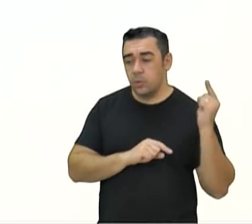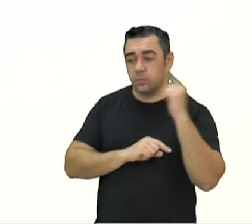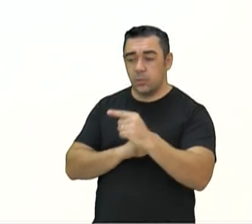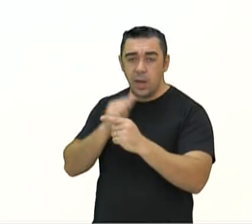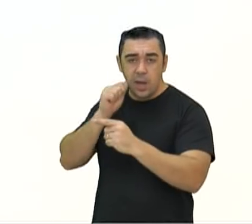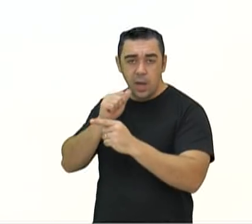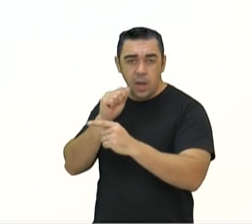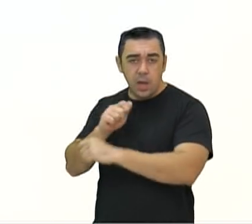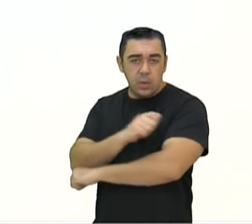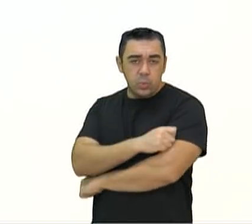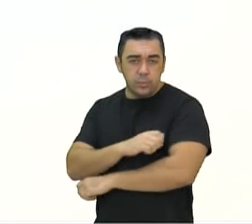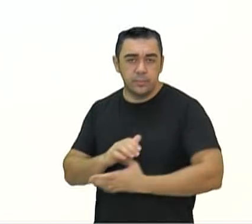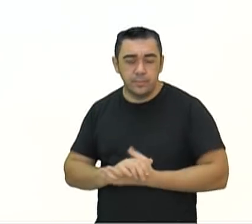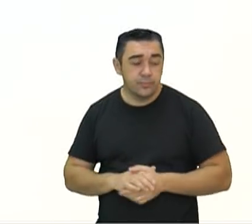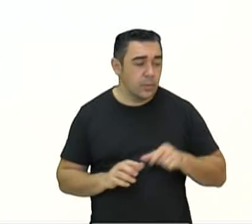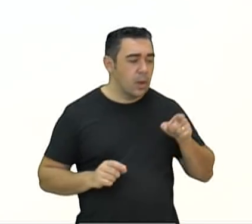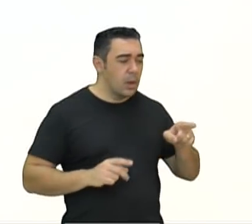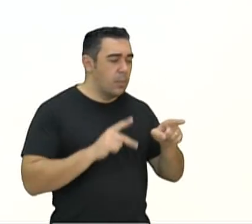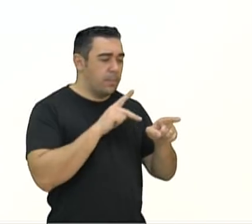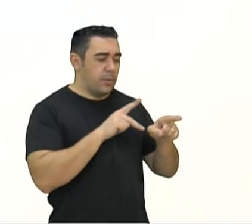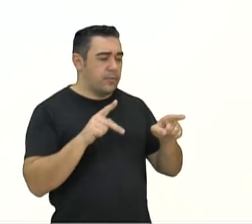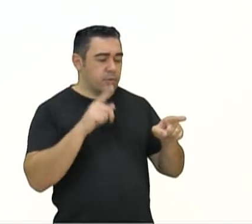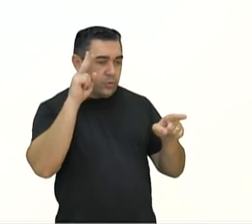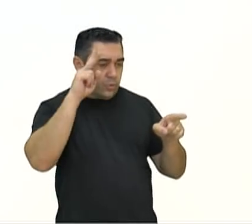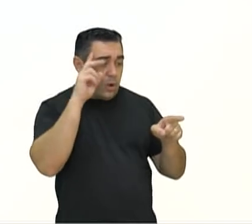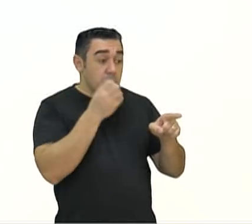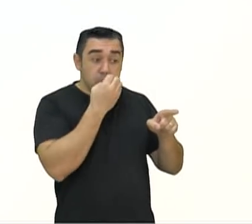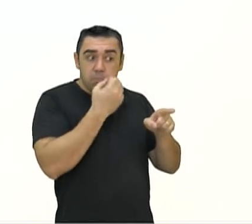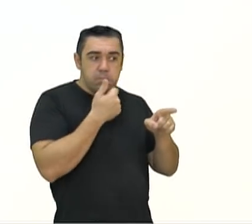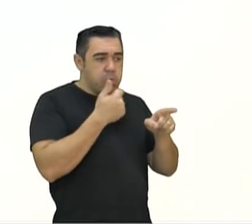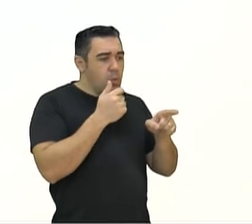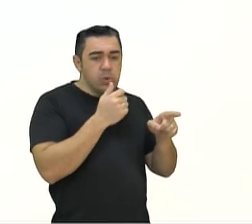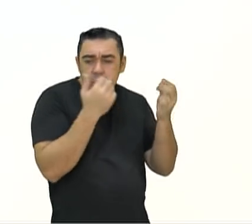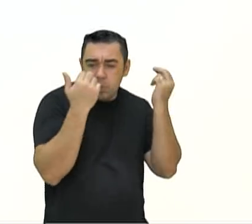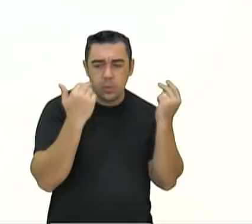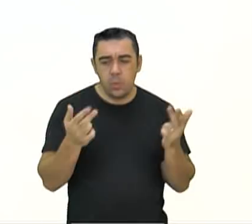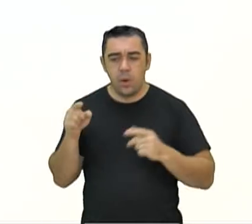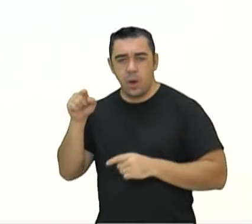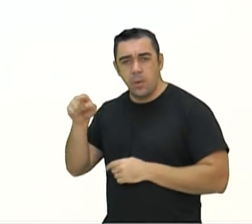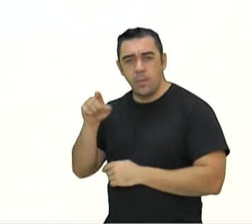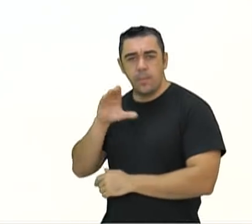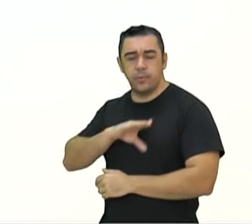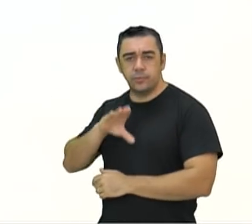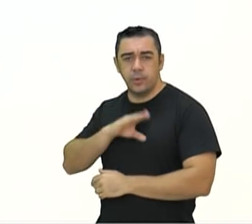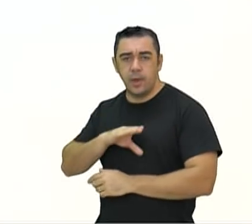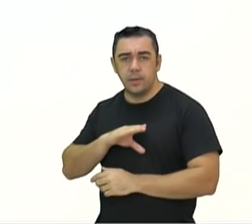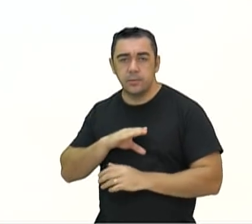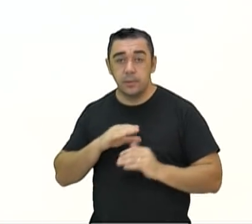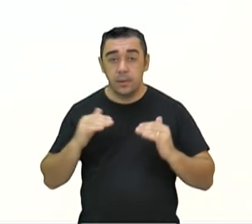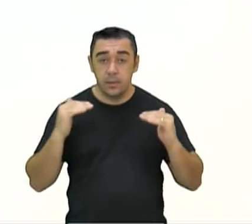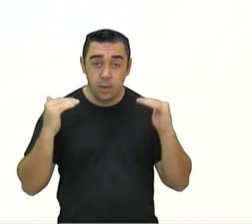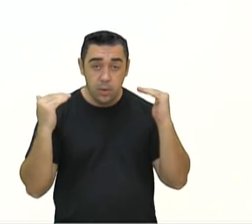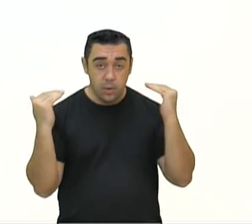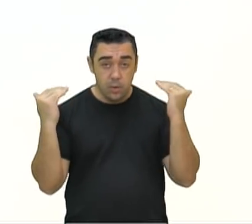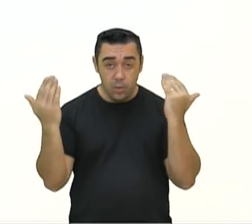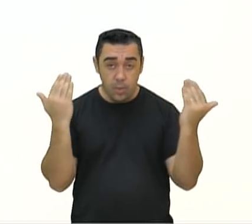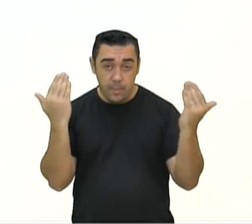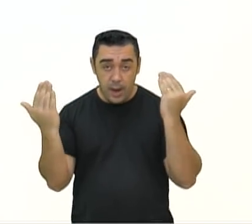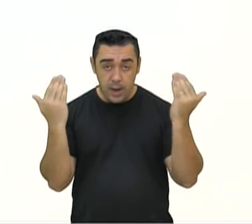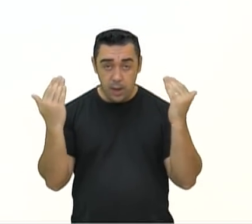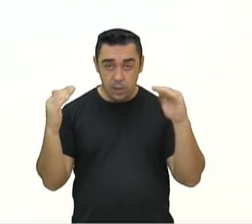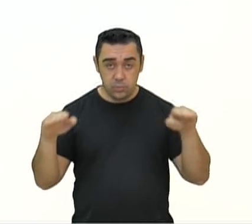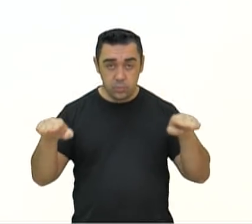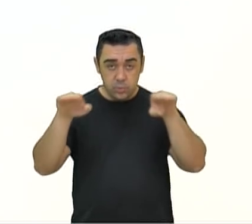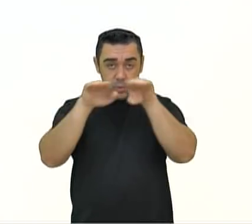né? O professor de história é tão bom quanto a professora de português. Eu estou estabelecendo um comparativo